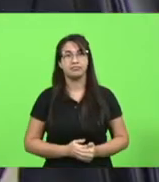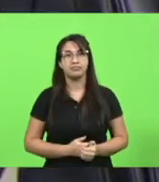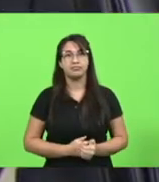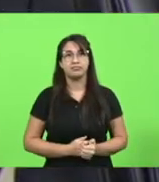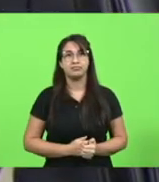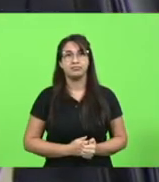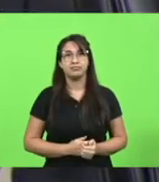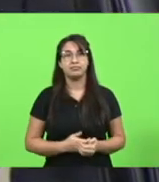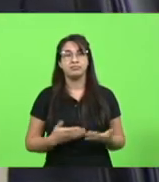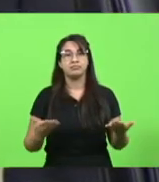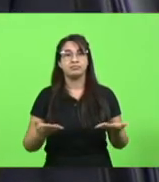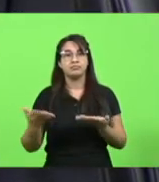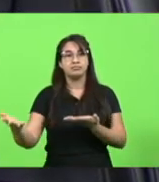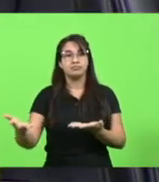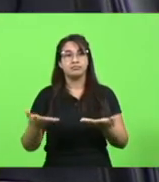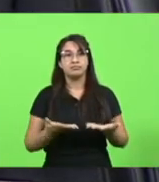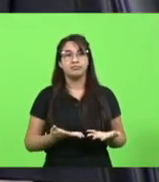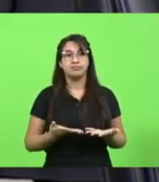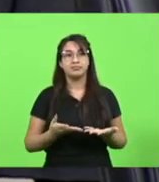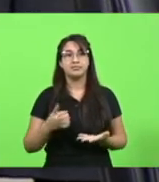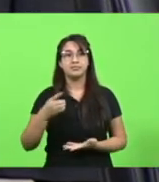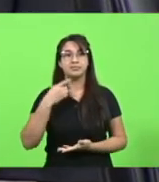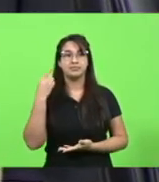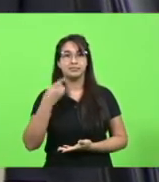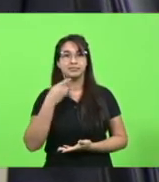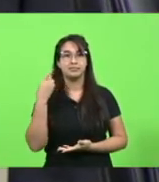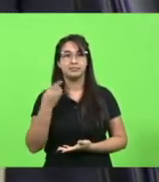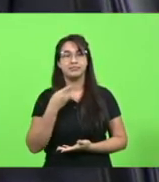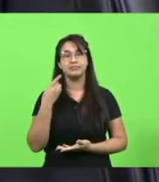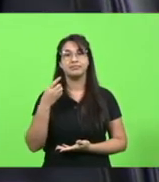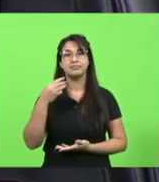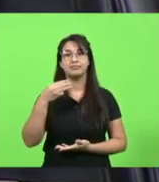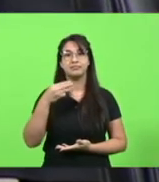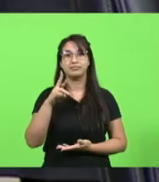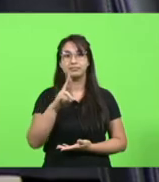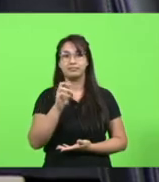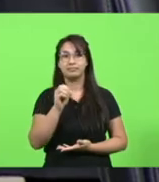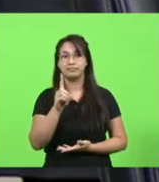Próximos 10 minutos fará uso da palavra o deputado Rodrigo Minotto.